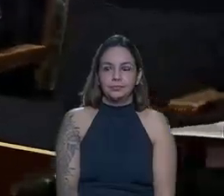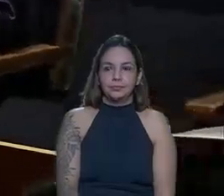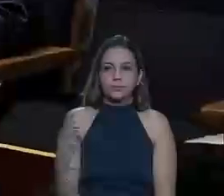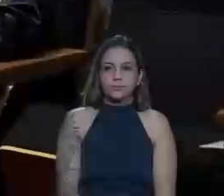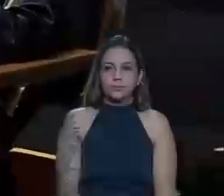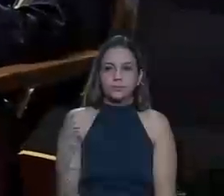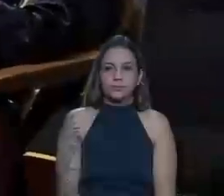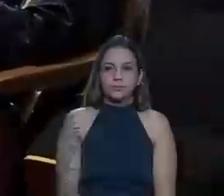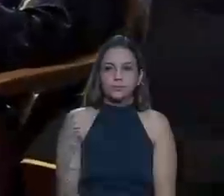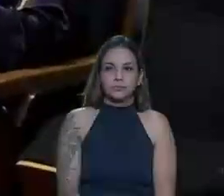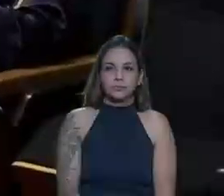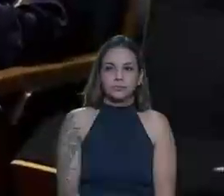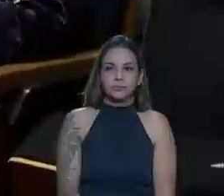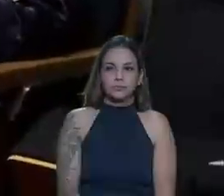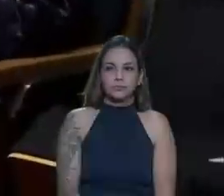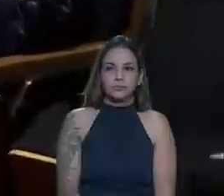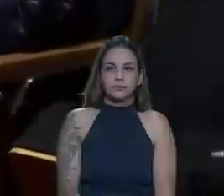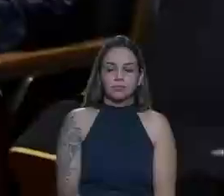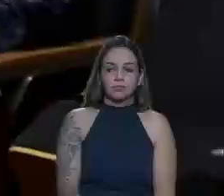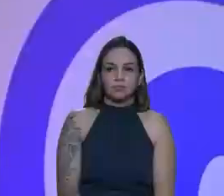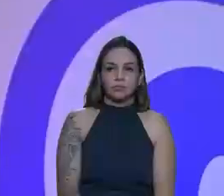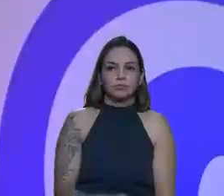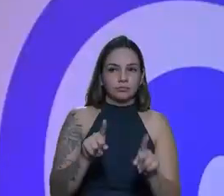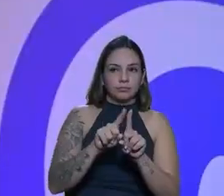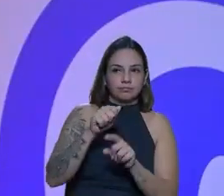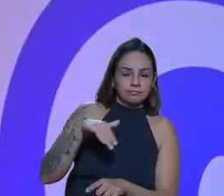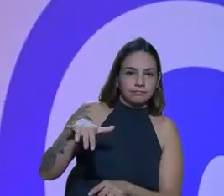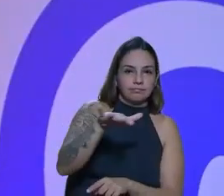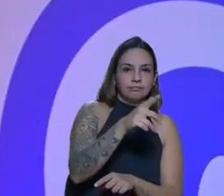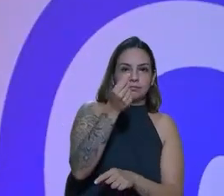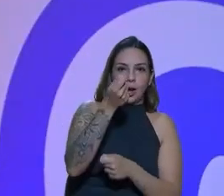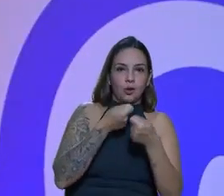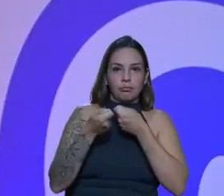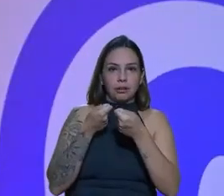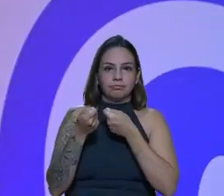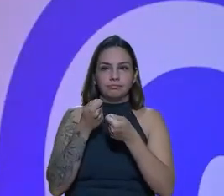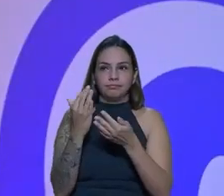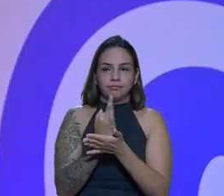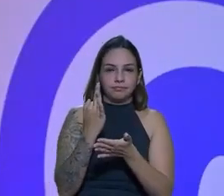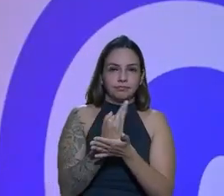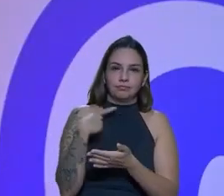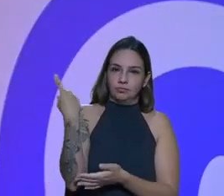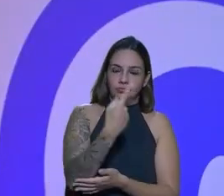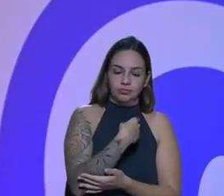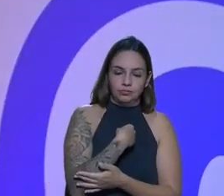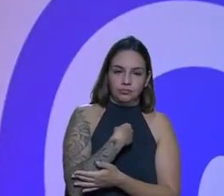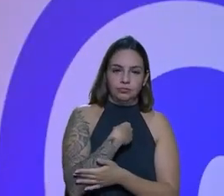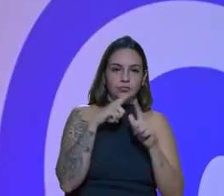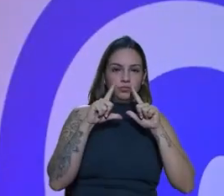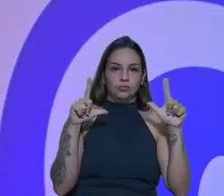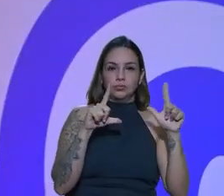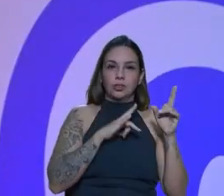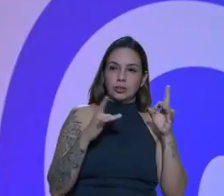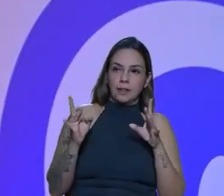está trabalhando conosco. E temos a área da economia circular, o FLI Araxá da Gente, com estandes